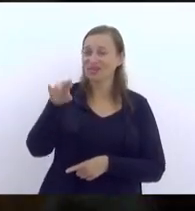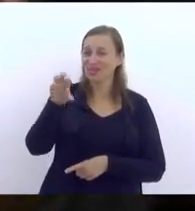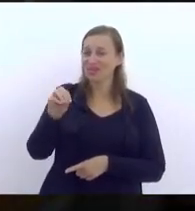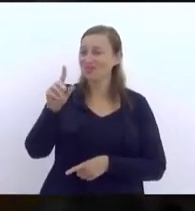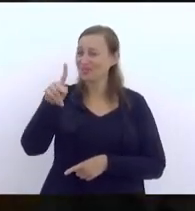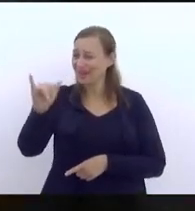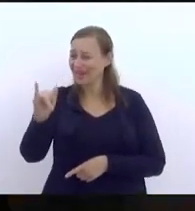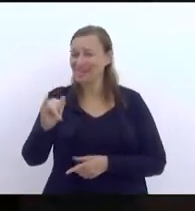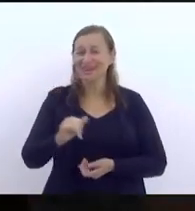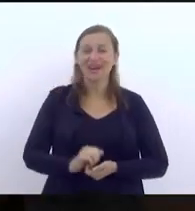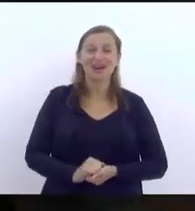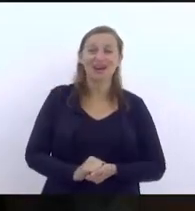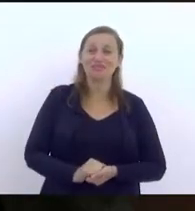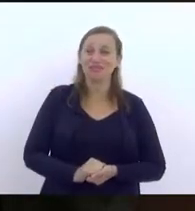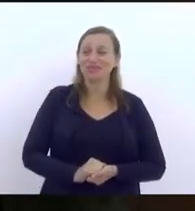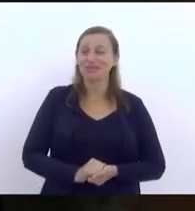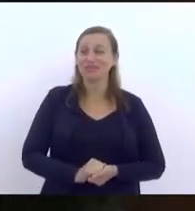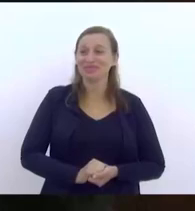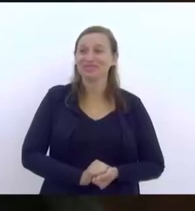seja,